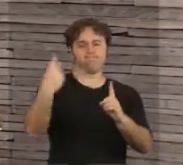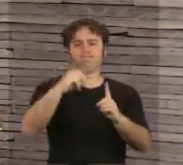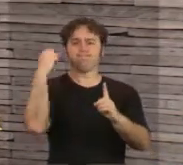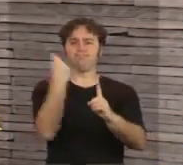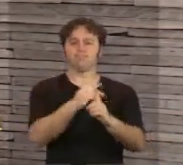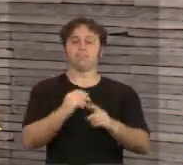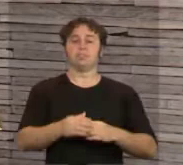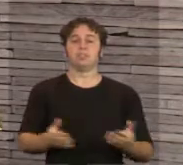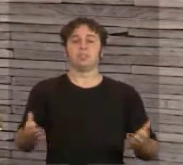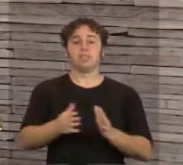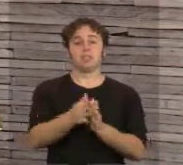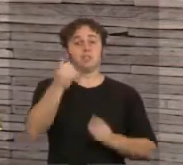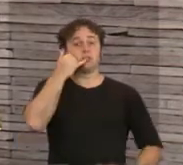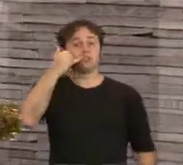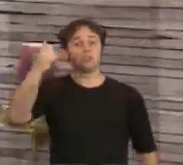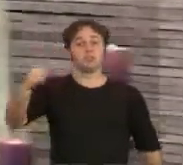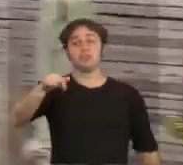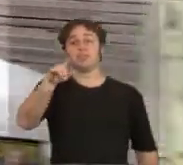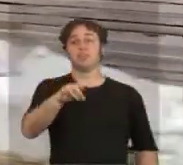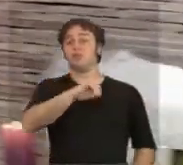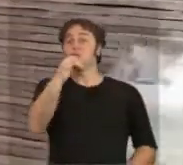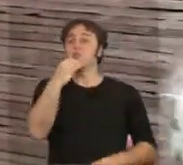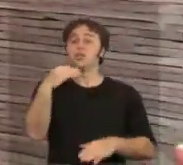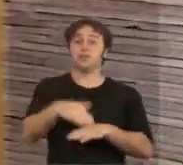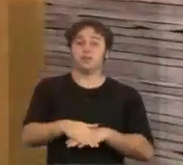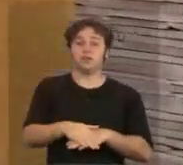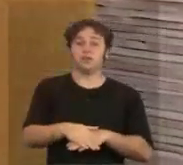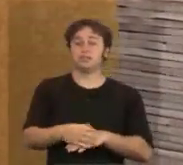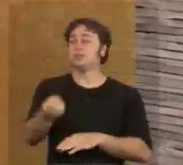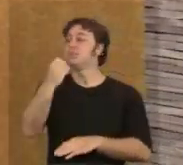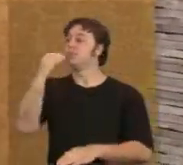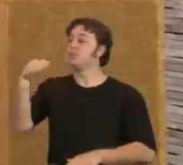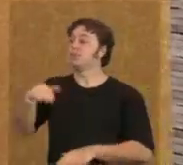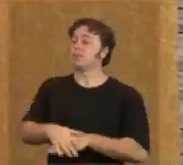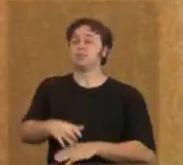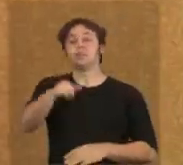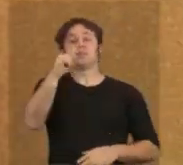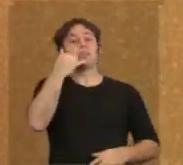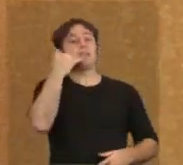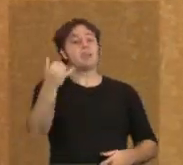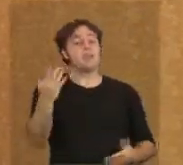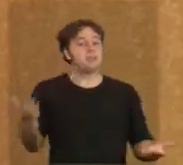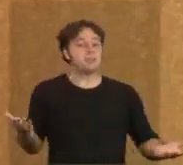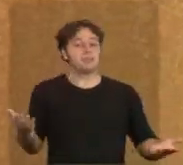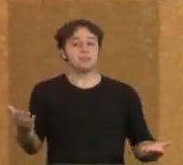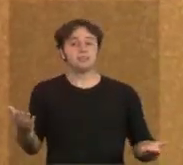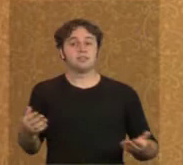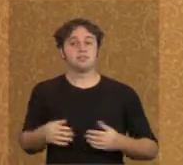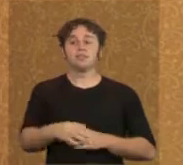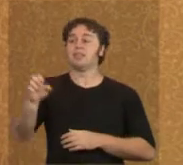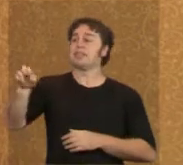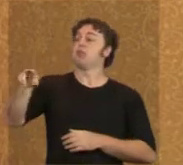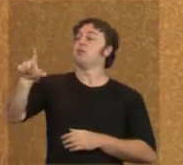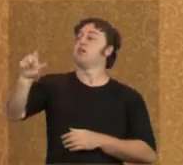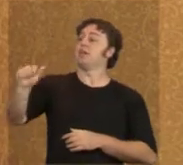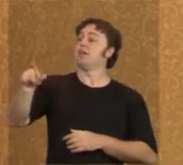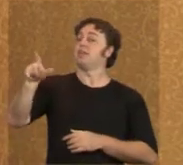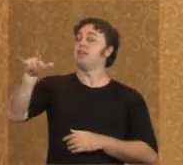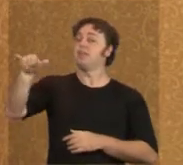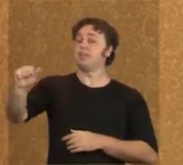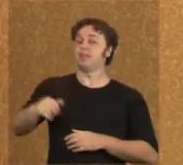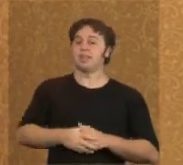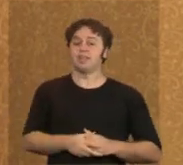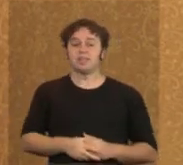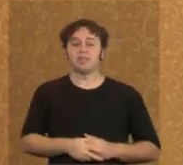ver agora quem está na linha. Alô, boa noite. Boa noite. Quem é que está falando? Eulália. Eulália,